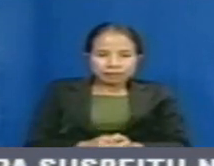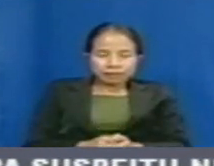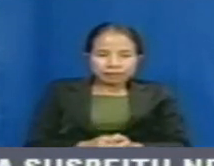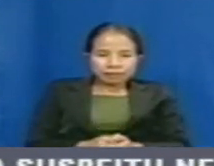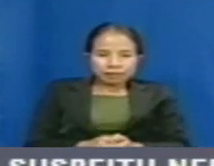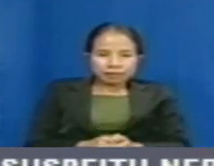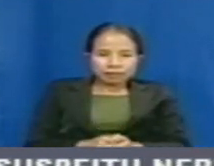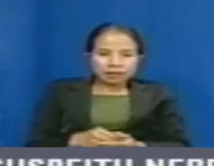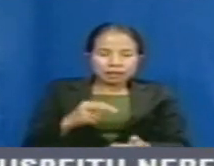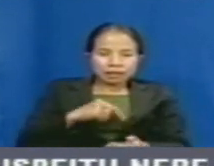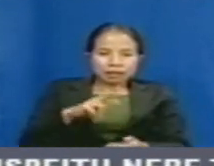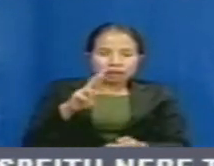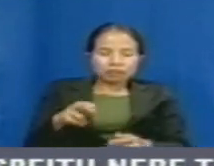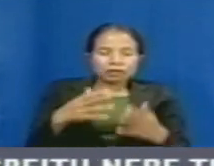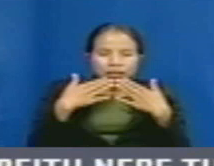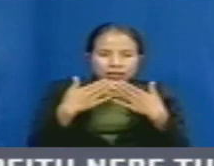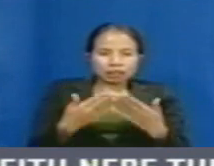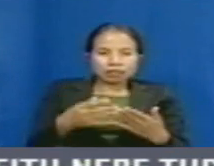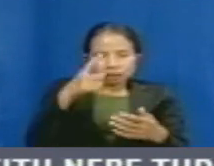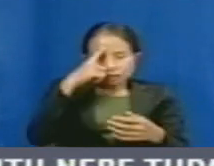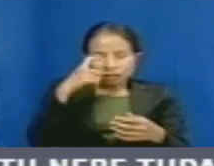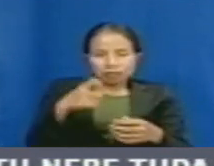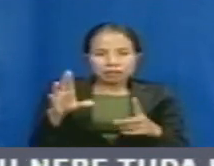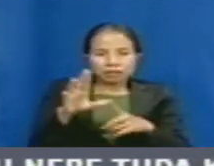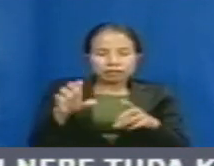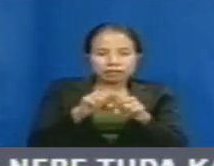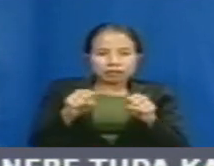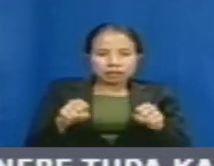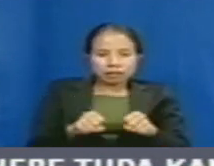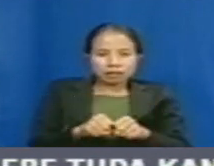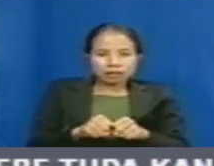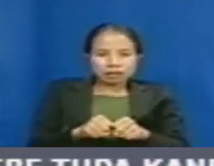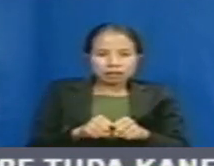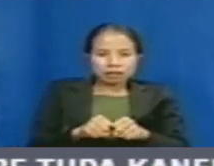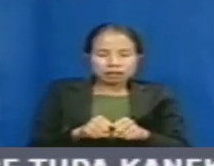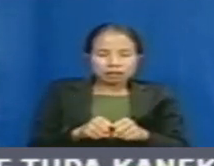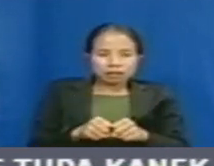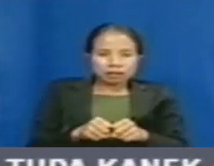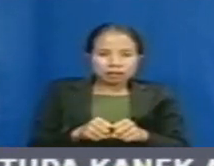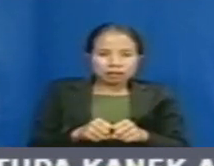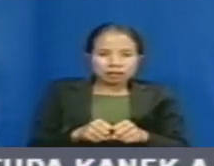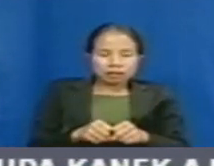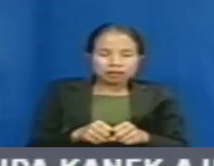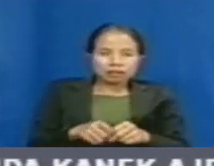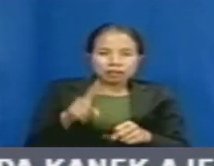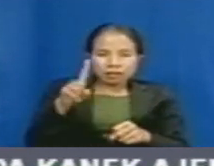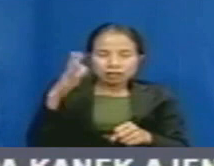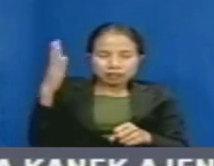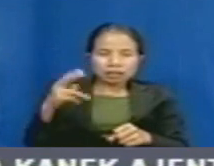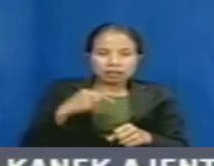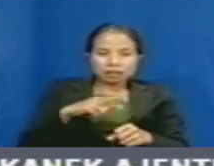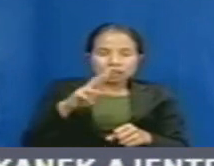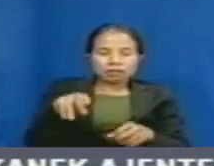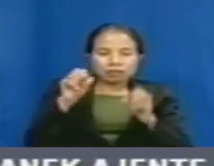Tarbor, agradeço a Deus também, a estabelecer uma unidade que está na Tarbor, também